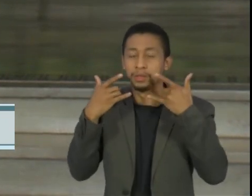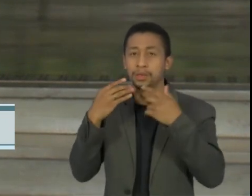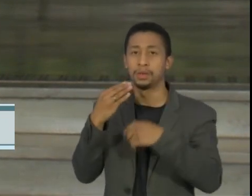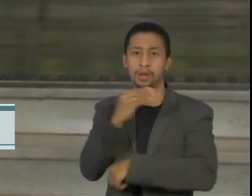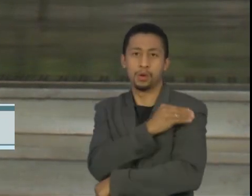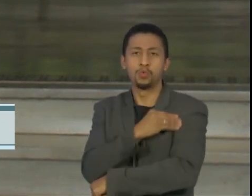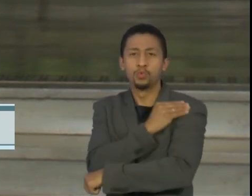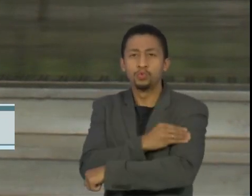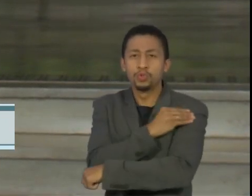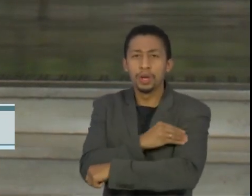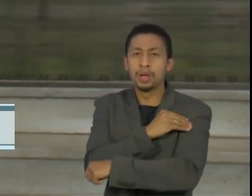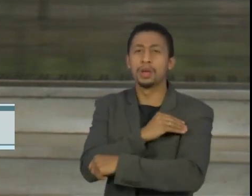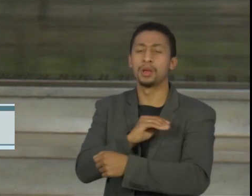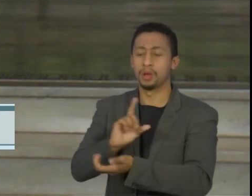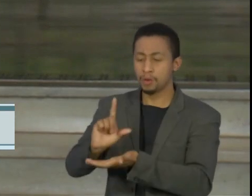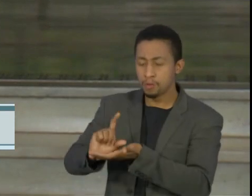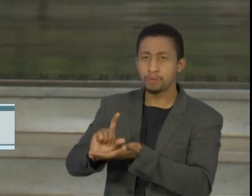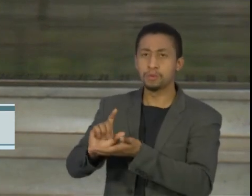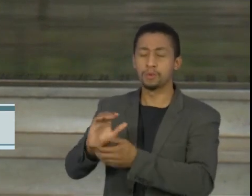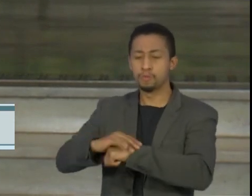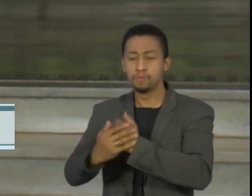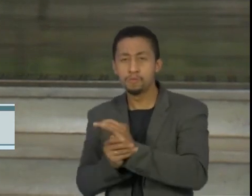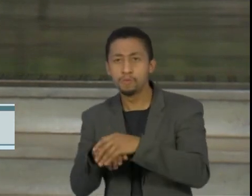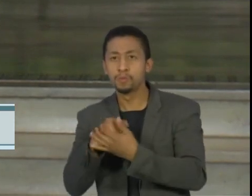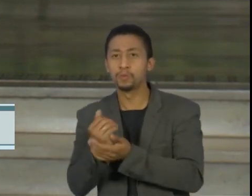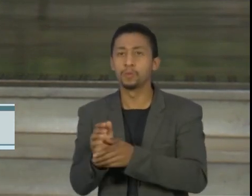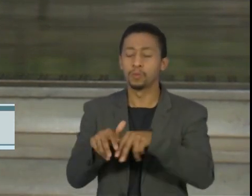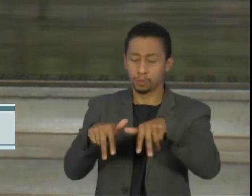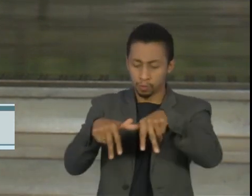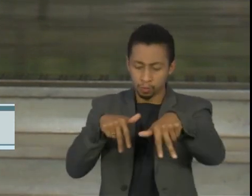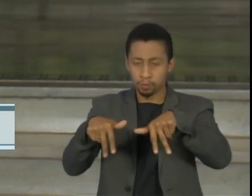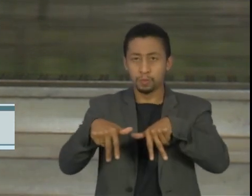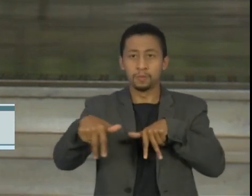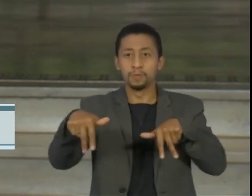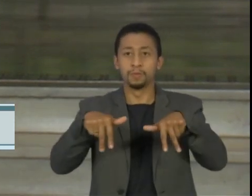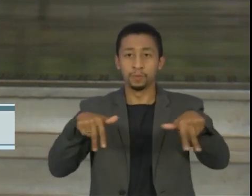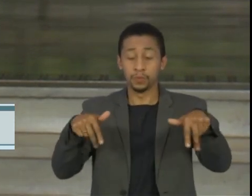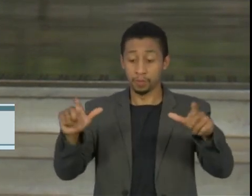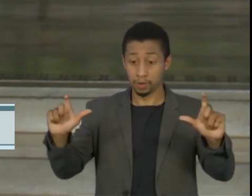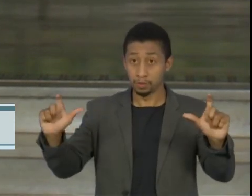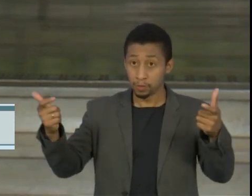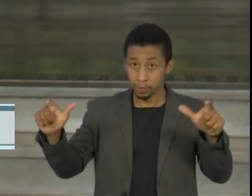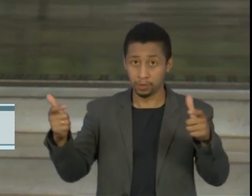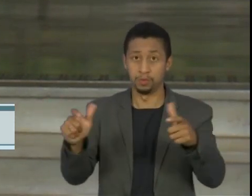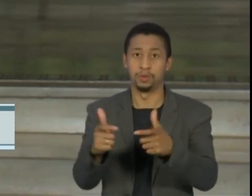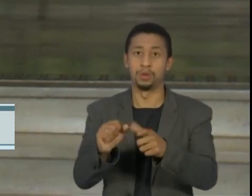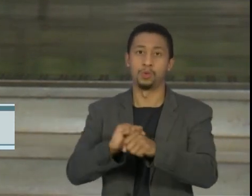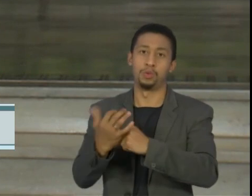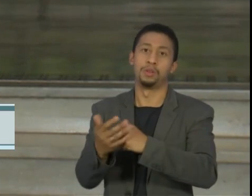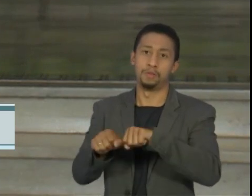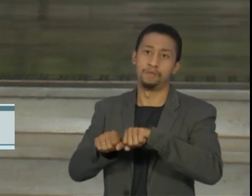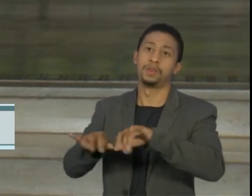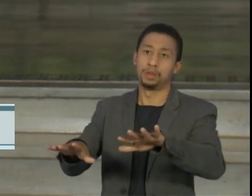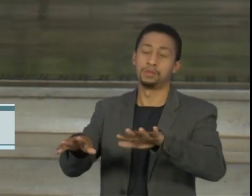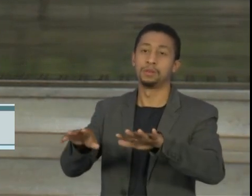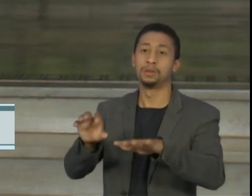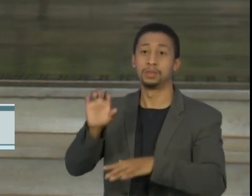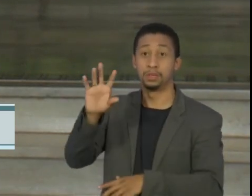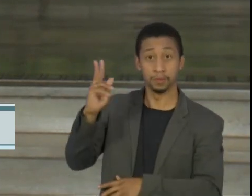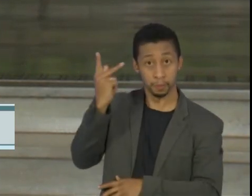gel e medidas comportamentais para diminuir a presença do coronavírus em São Paulo.